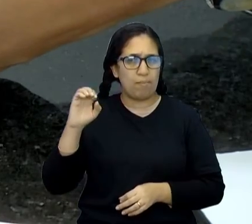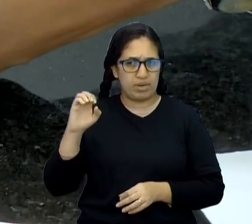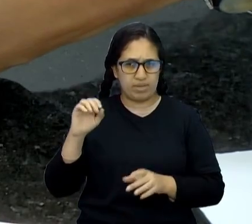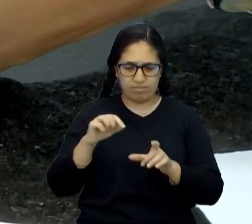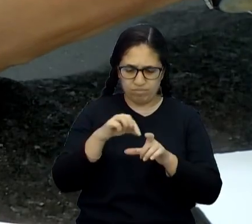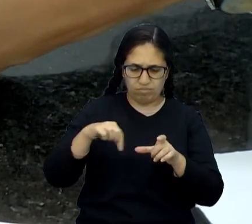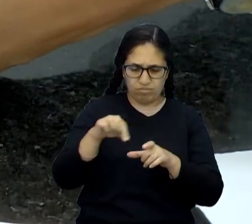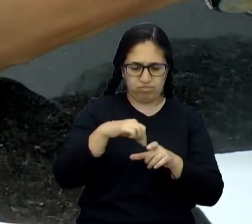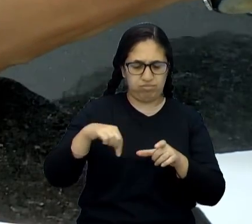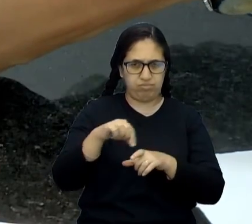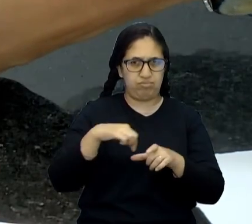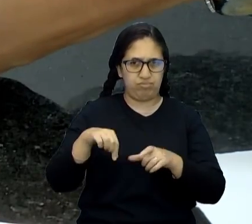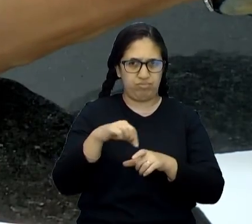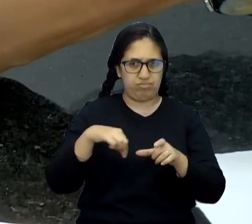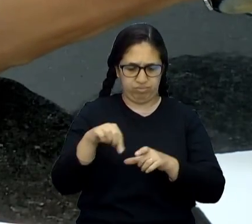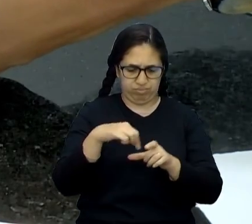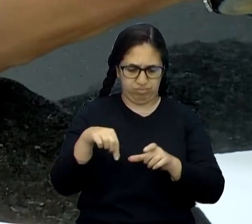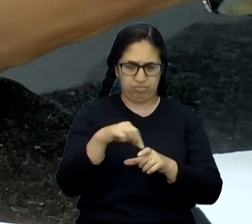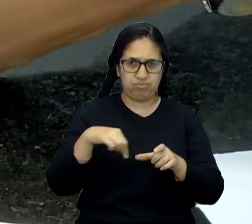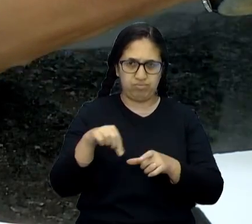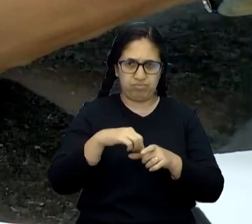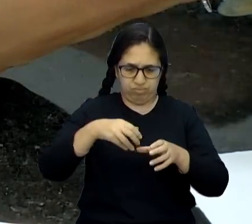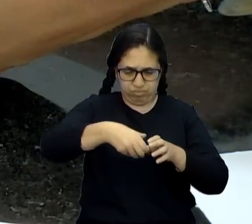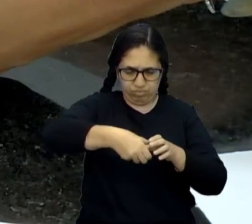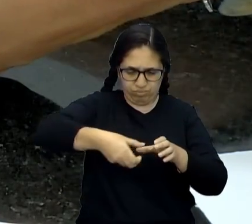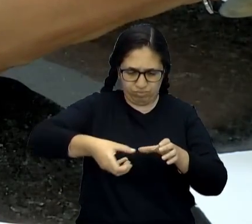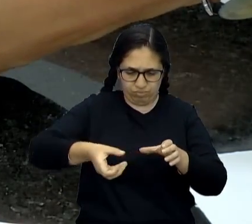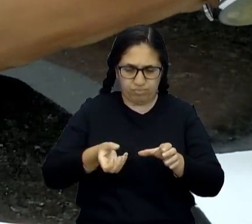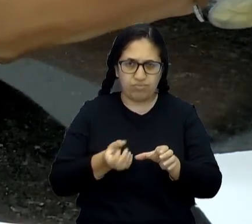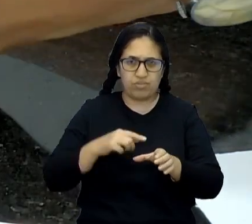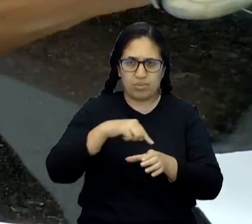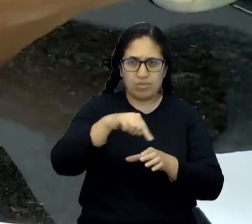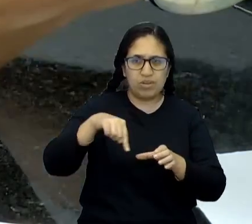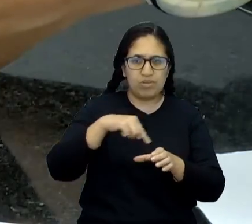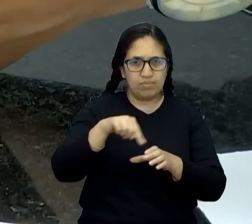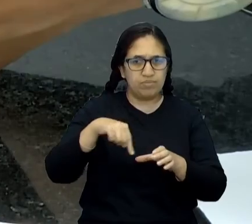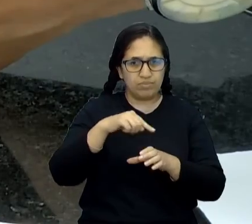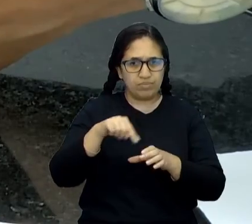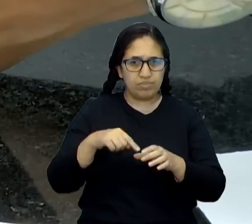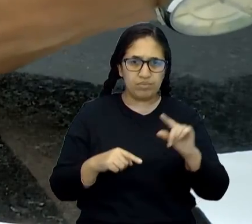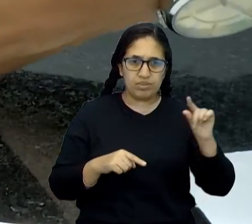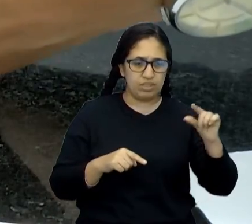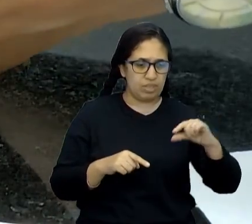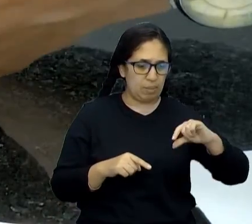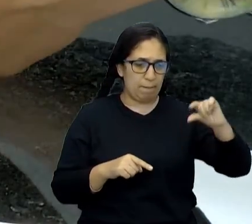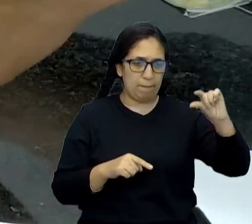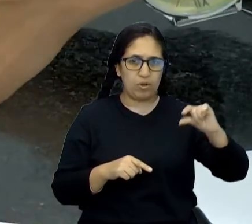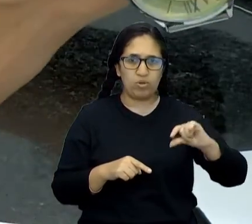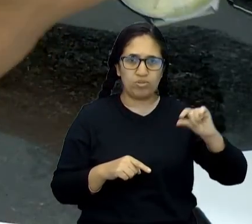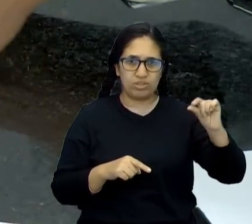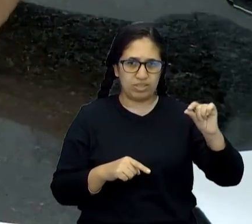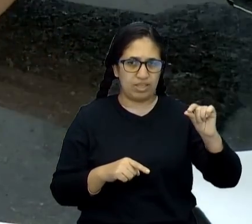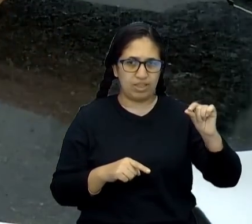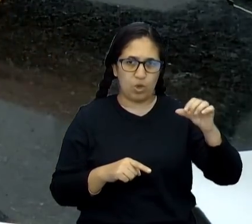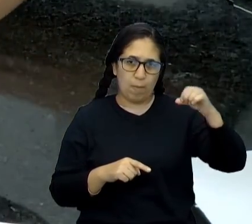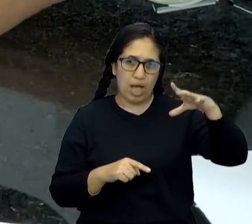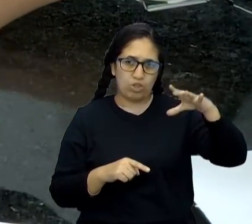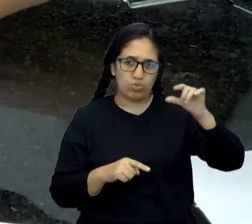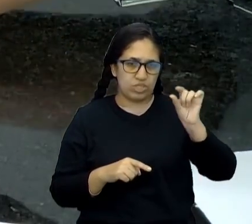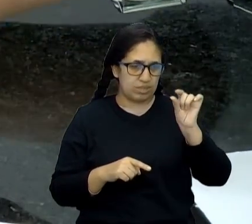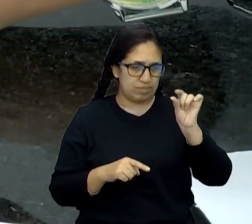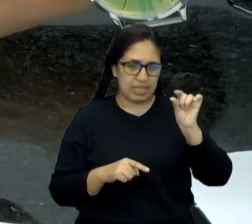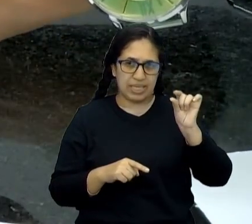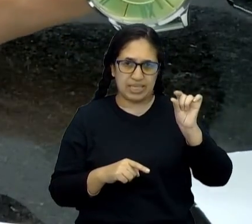elementos livres e quanto mais cobre, mais elétrons livres. Na ponta tem um LED, né? Que foi